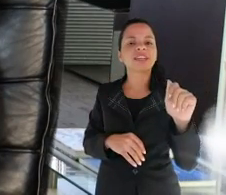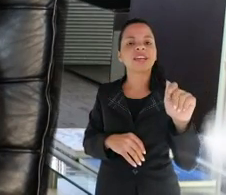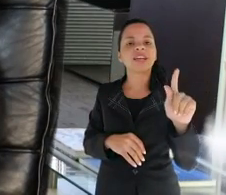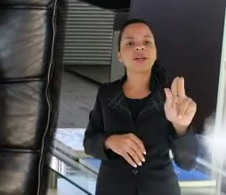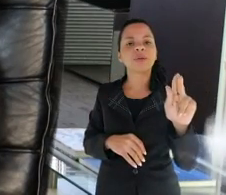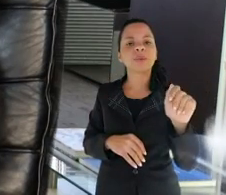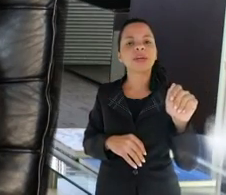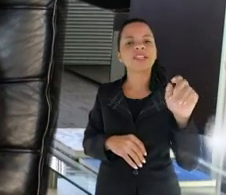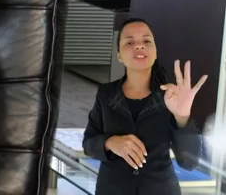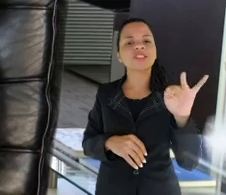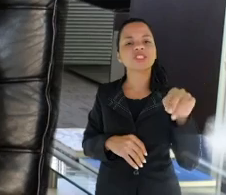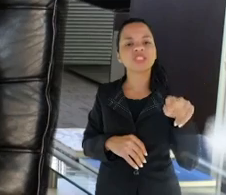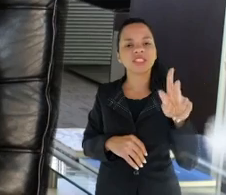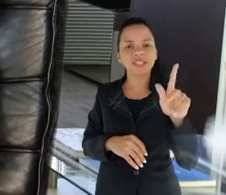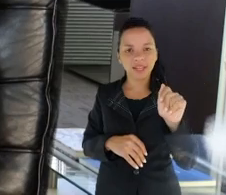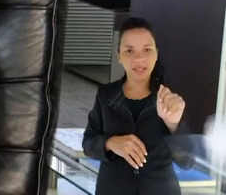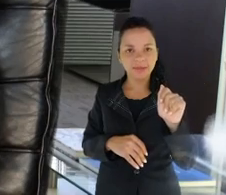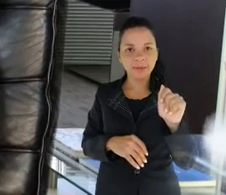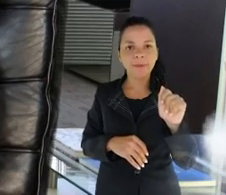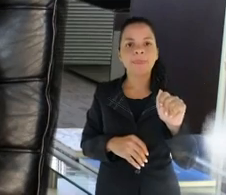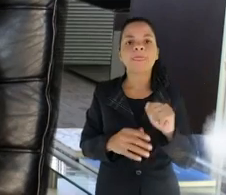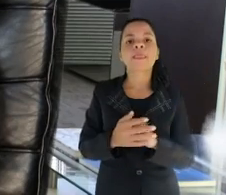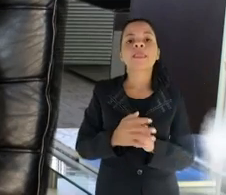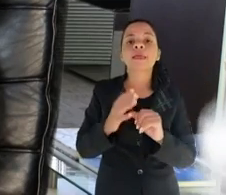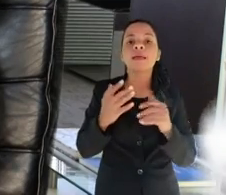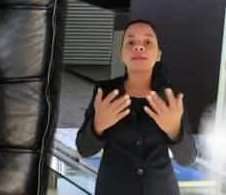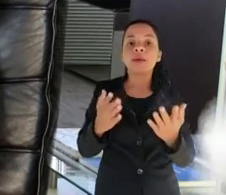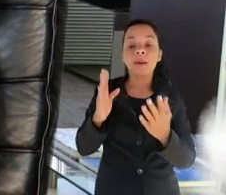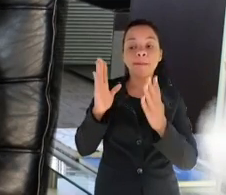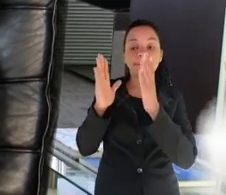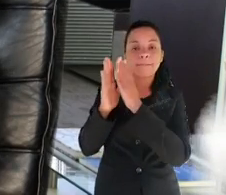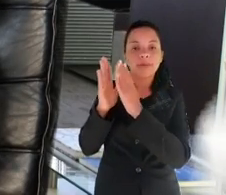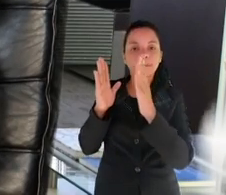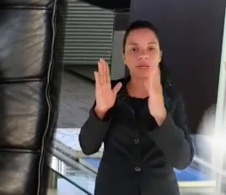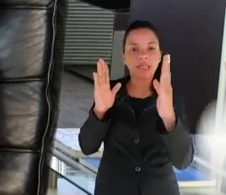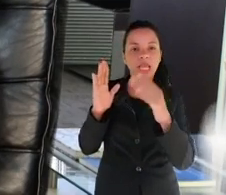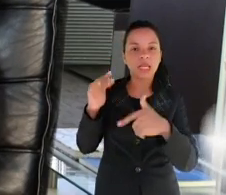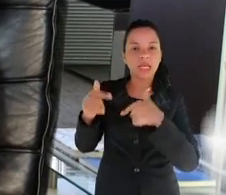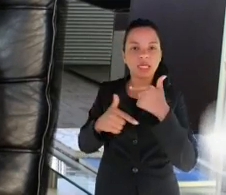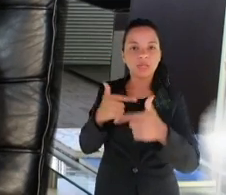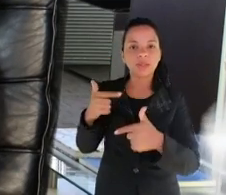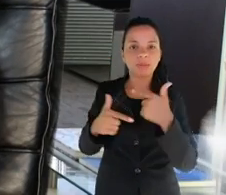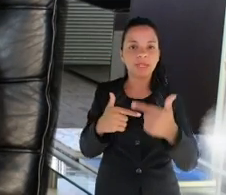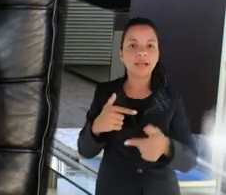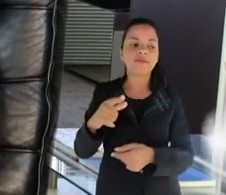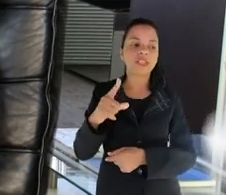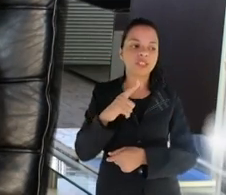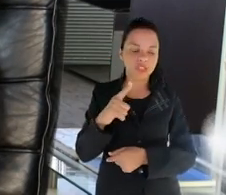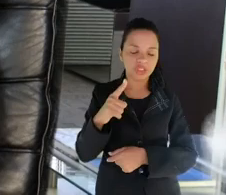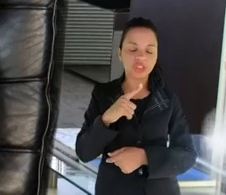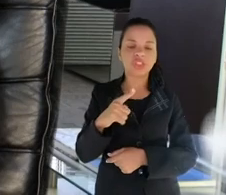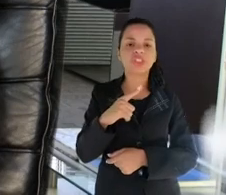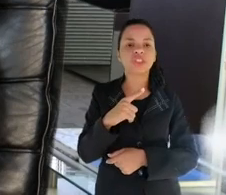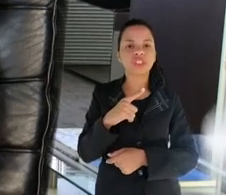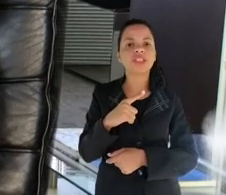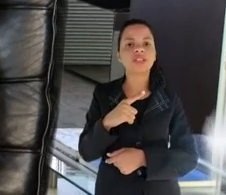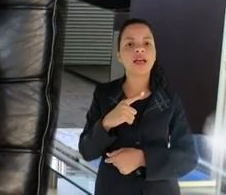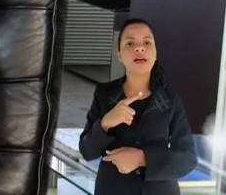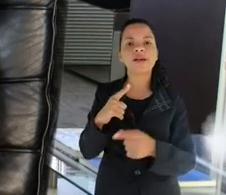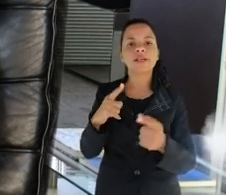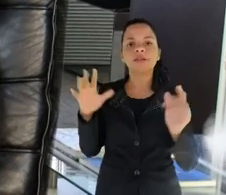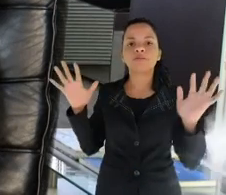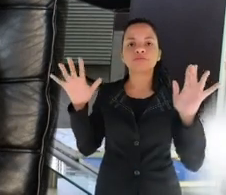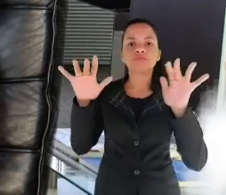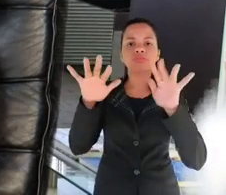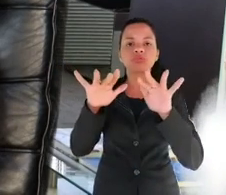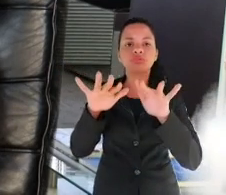quilômetros. Aí, a biblioteca que eu trabalhava tinha, assim, uma visibilidade muito grande. Aí